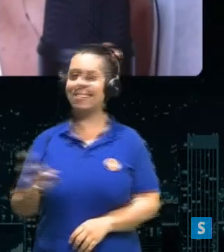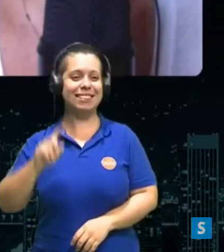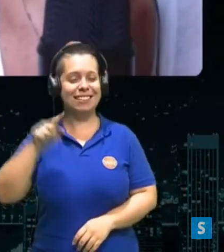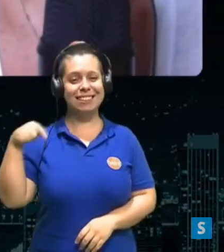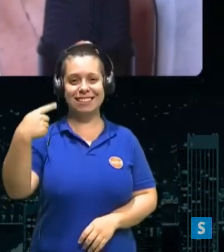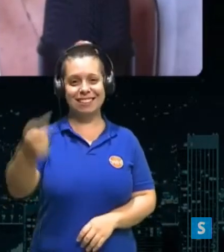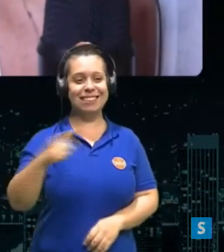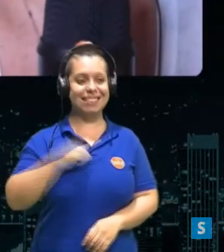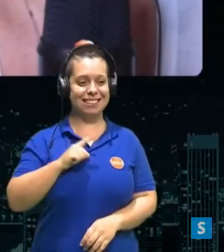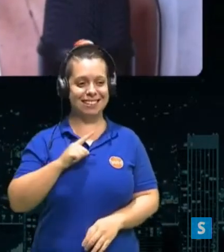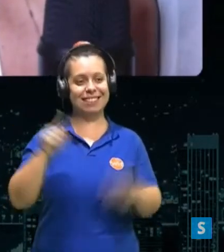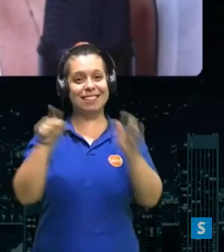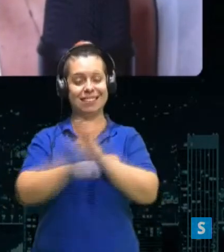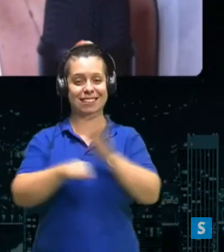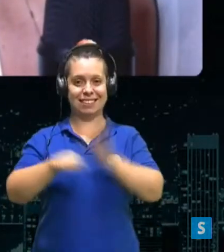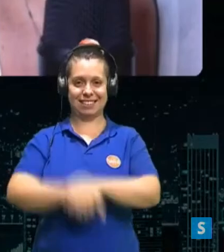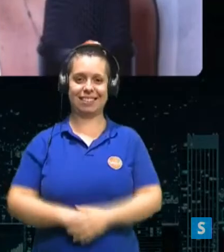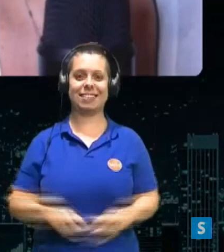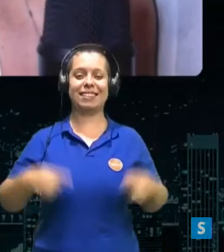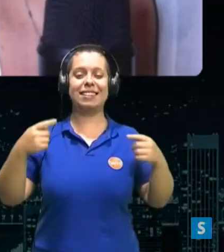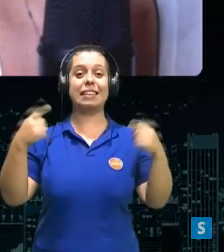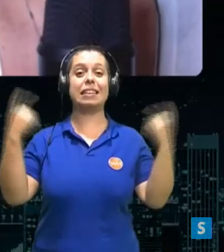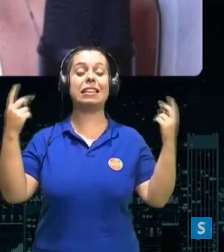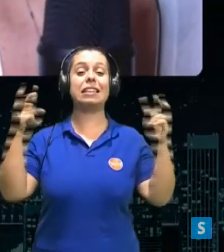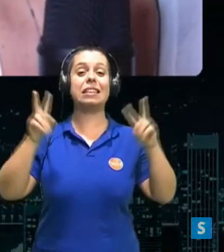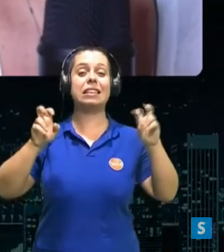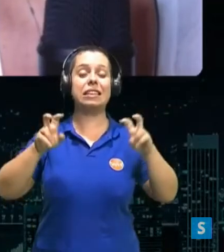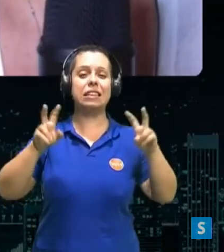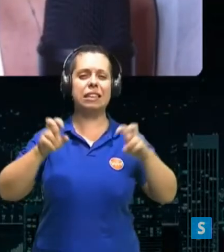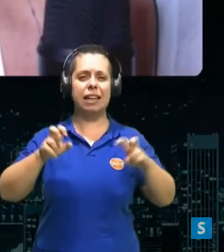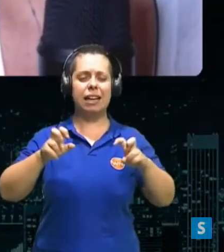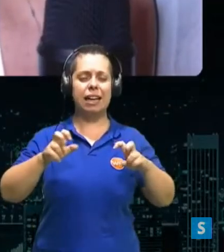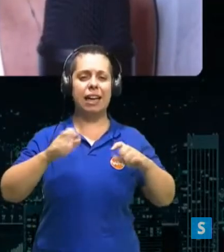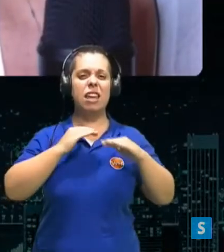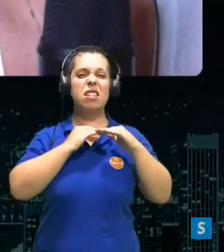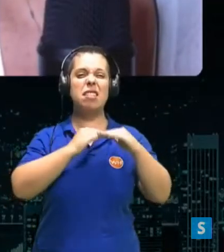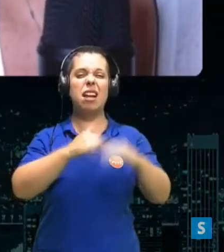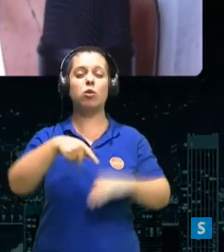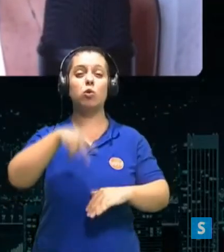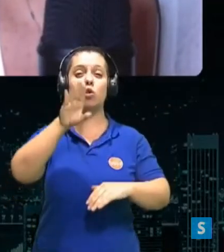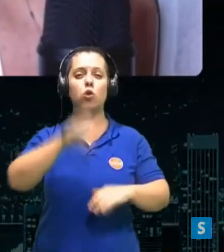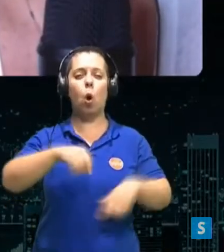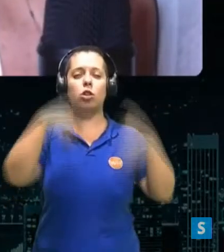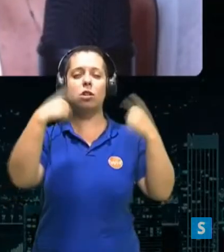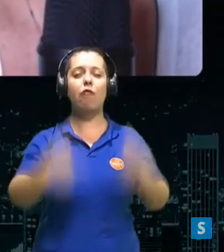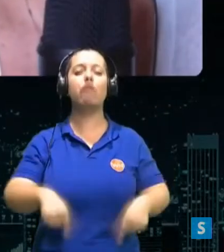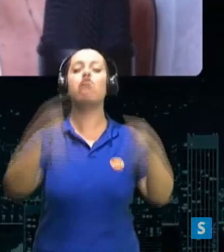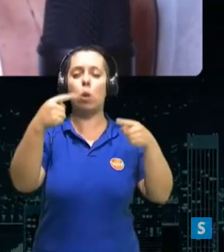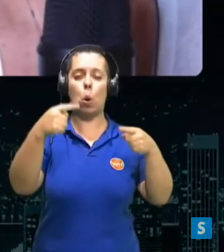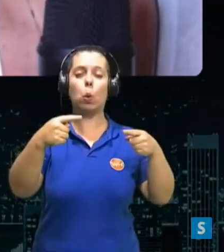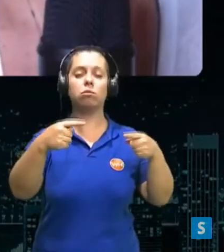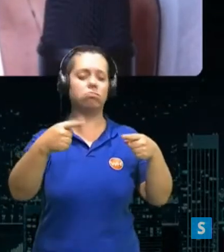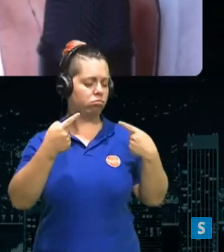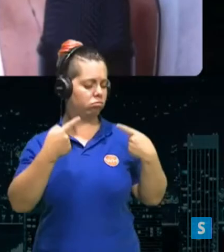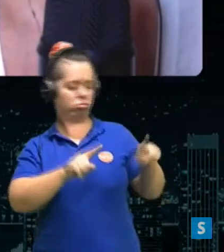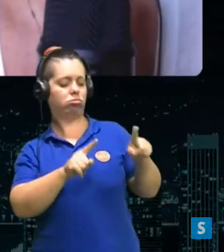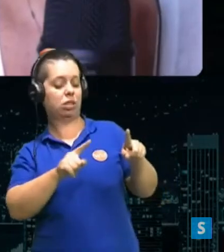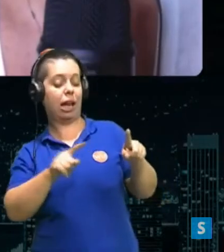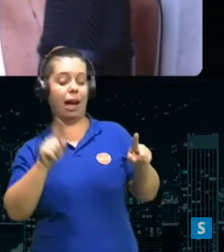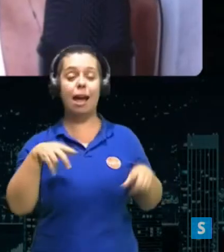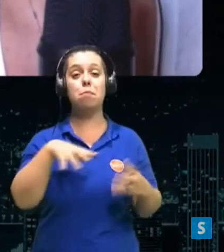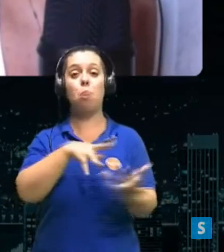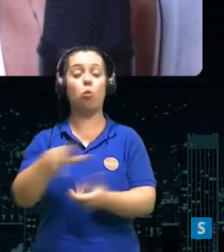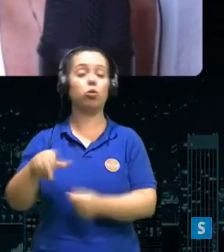tema é desafiando o status cole paga o mundo melhor e investindo em fundadores conscientes baminuzzi